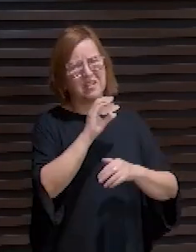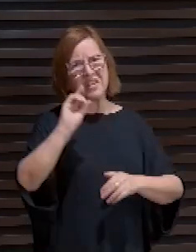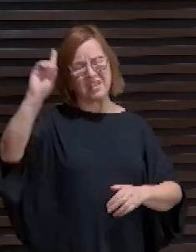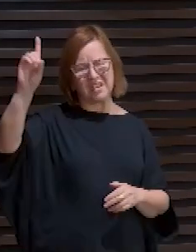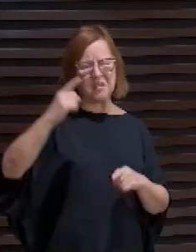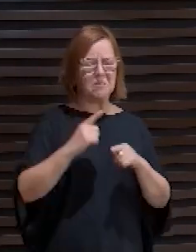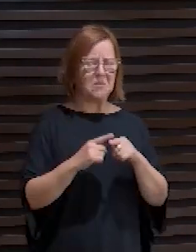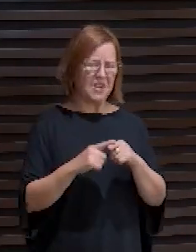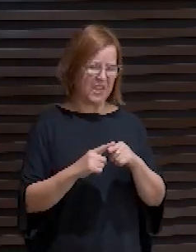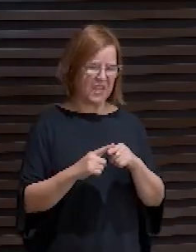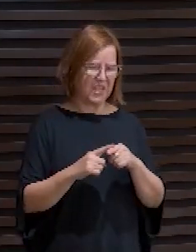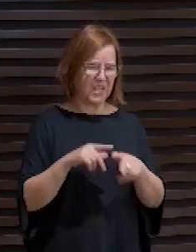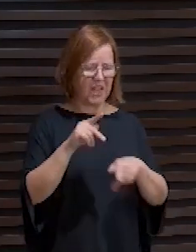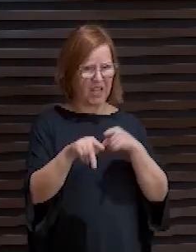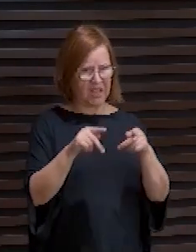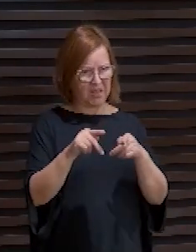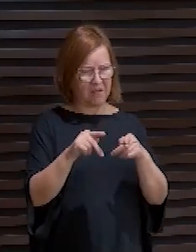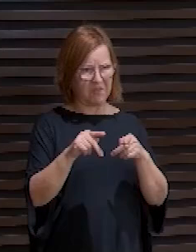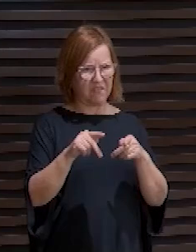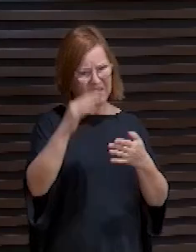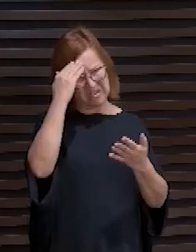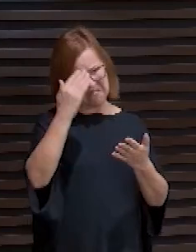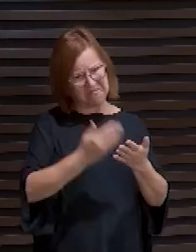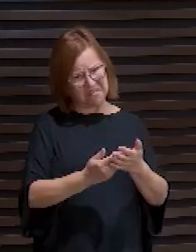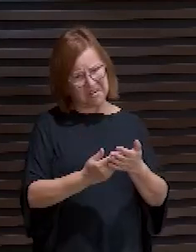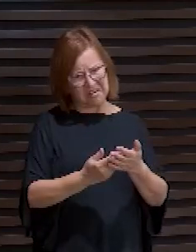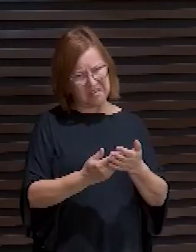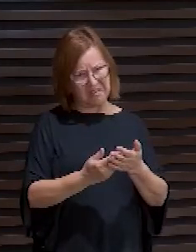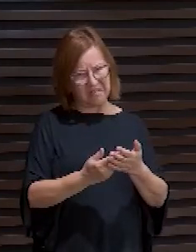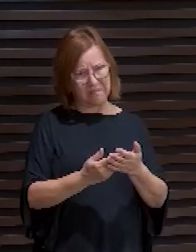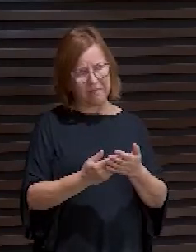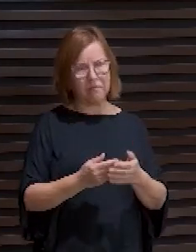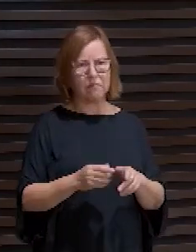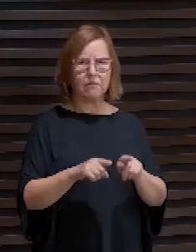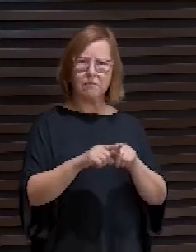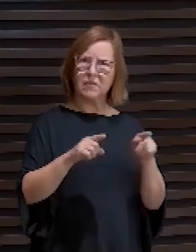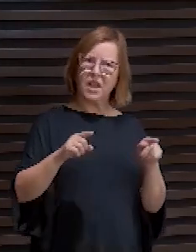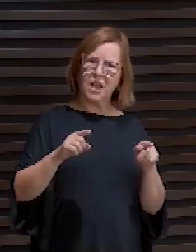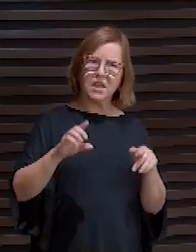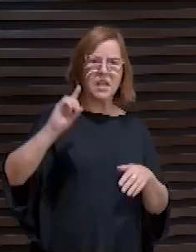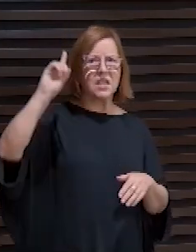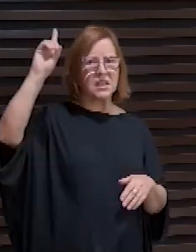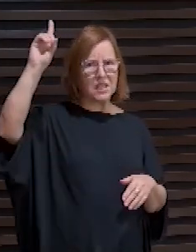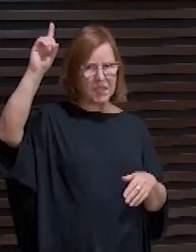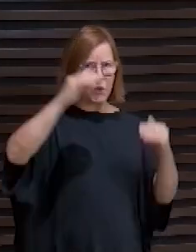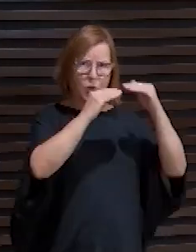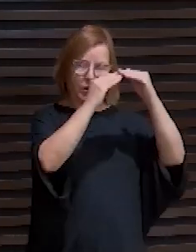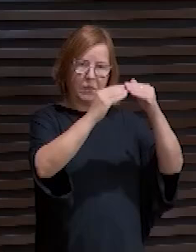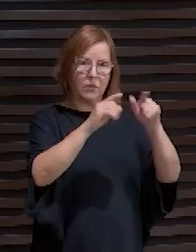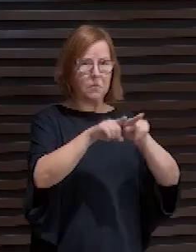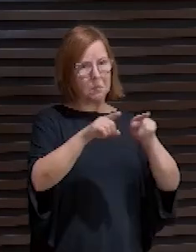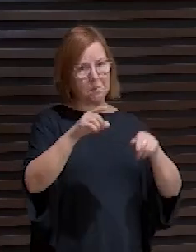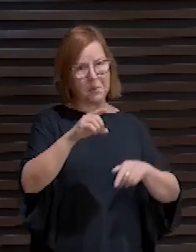de alguma maneira. Mas espera aí, o mesmo Deus que é soberano em Cristo não nos disse: ide por todo mundo e pregar o